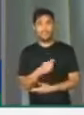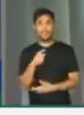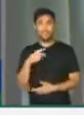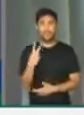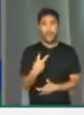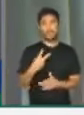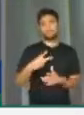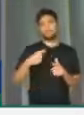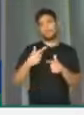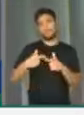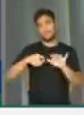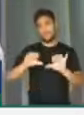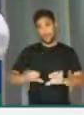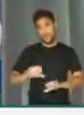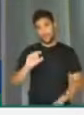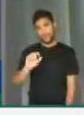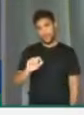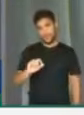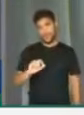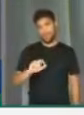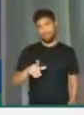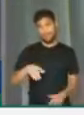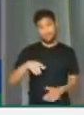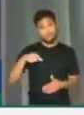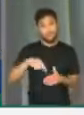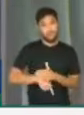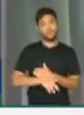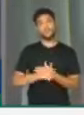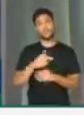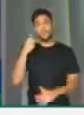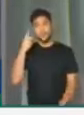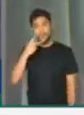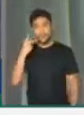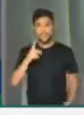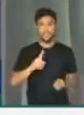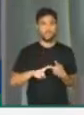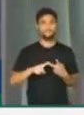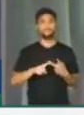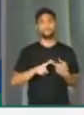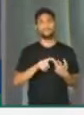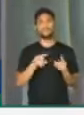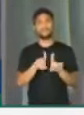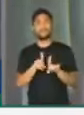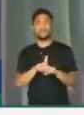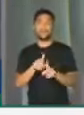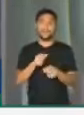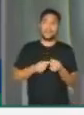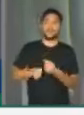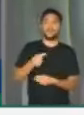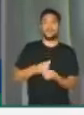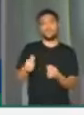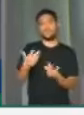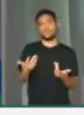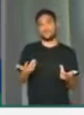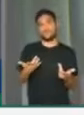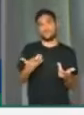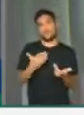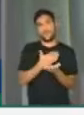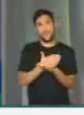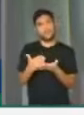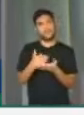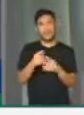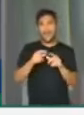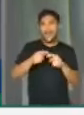crises. Nós estamos vivendo uma profunda crise política e uma profunda crise econômica, caminhando para uma